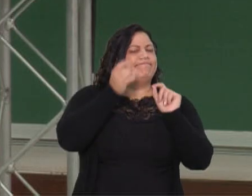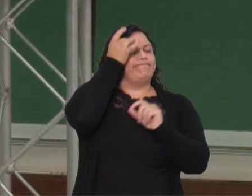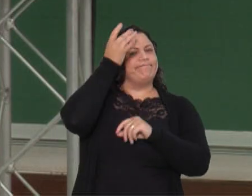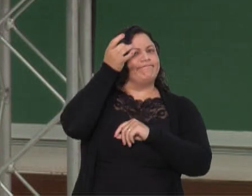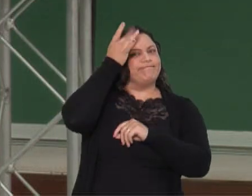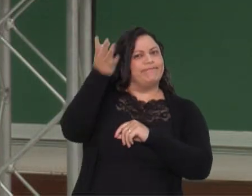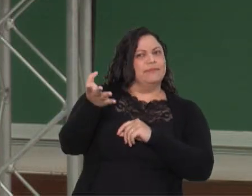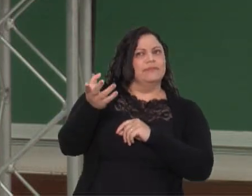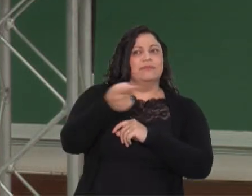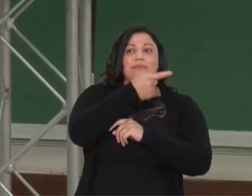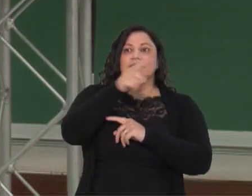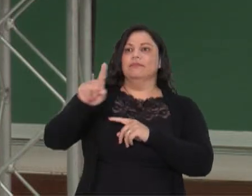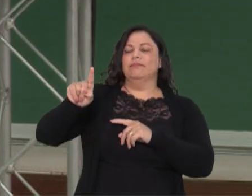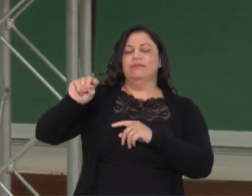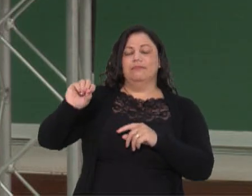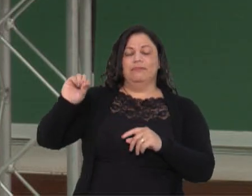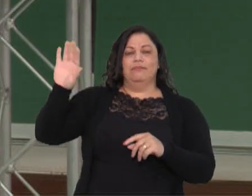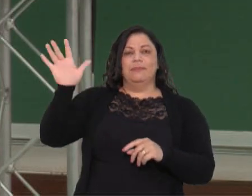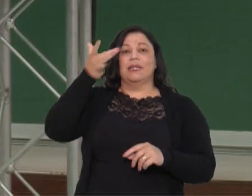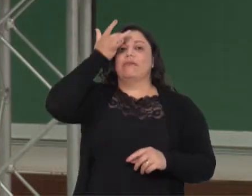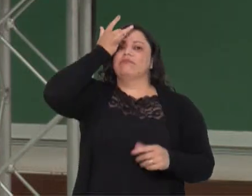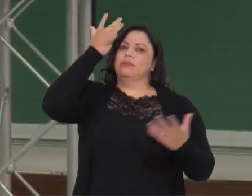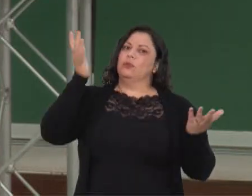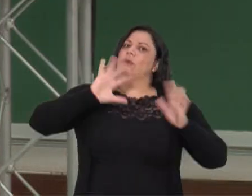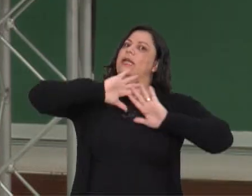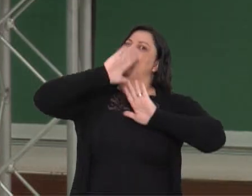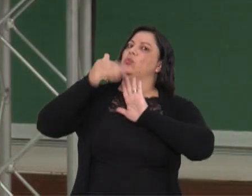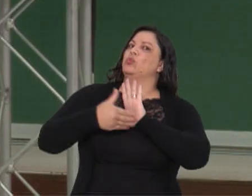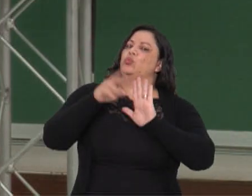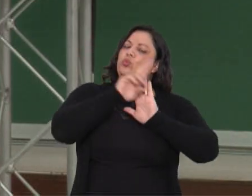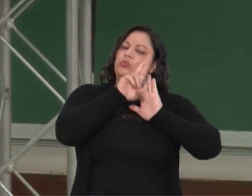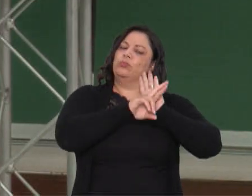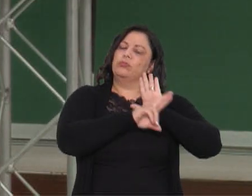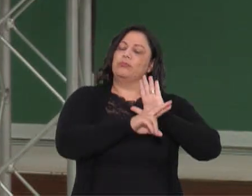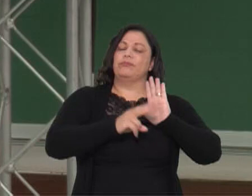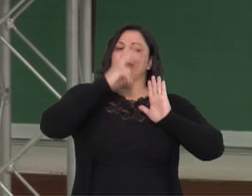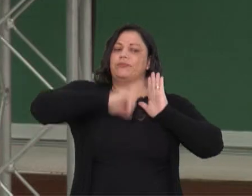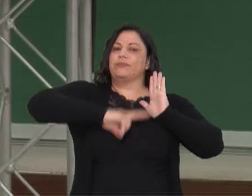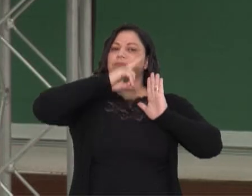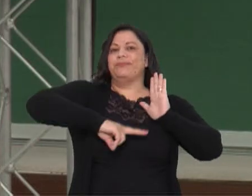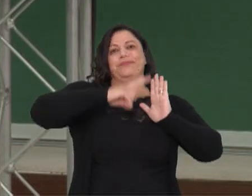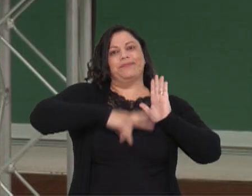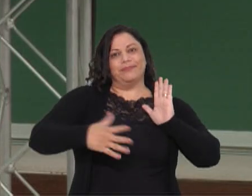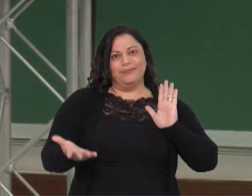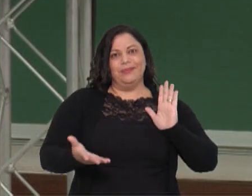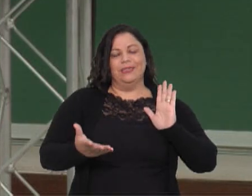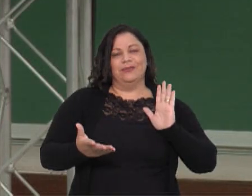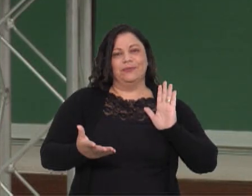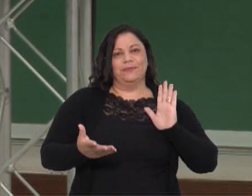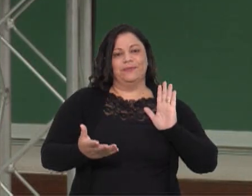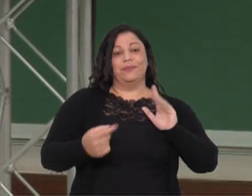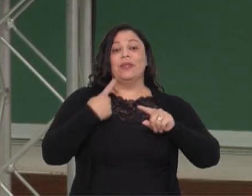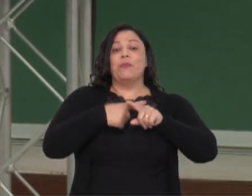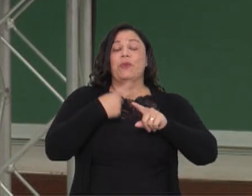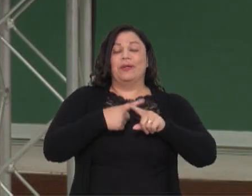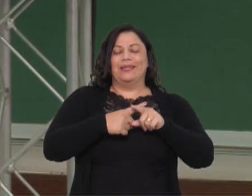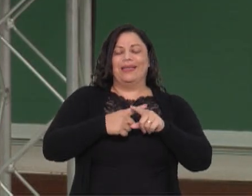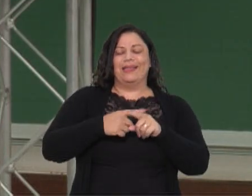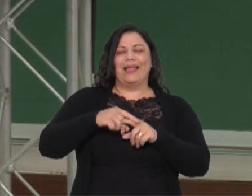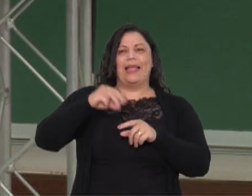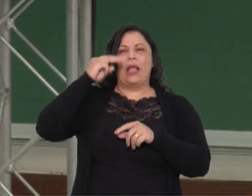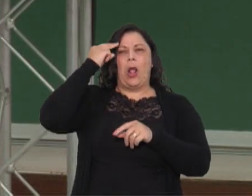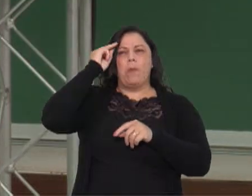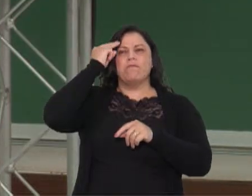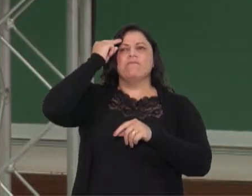que não precisa decorar todas as regras? É lendo. Quando nós lemos, o nosso cérebro memoriza